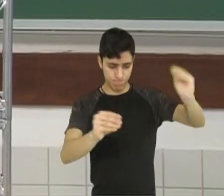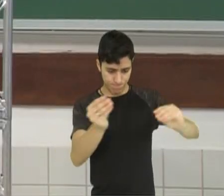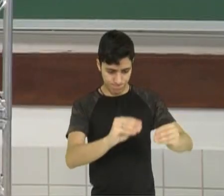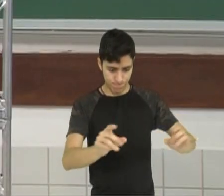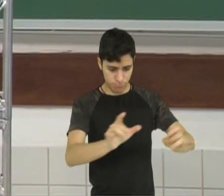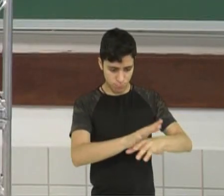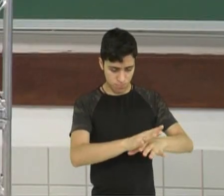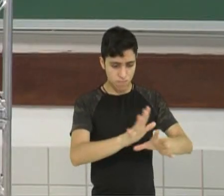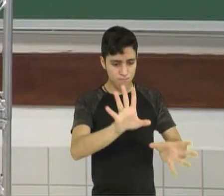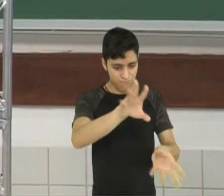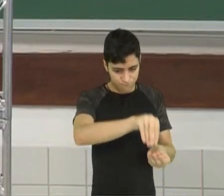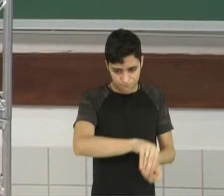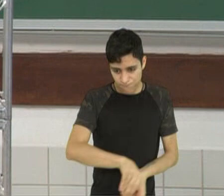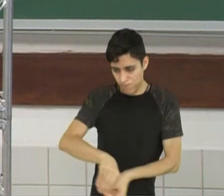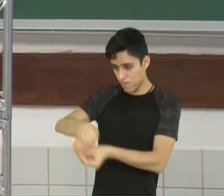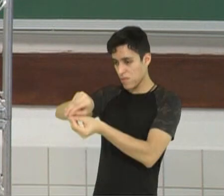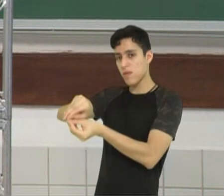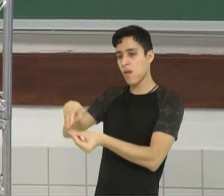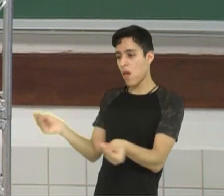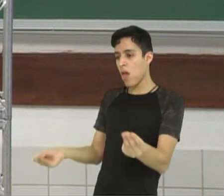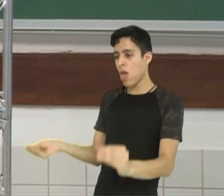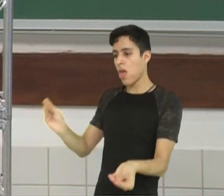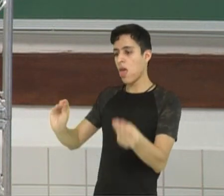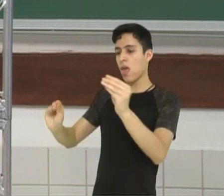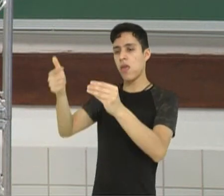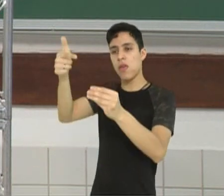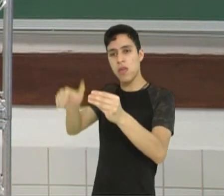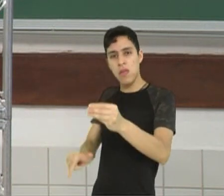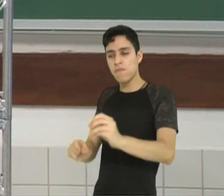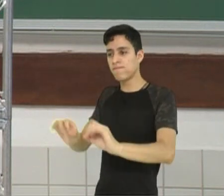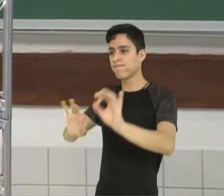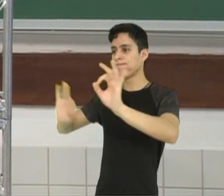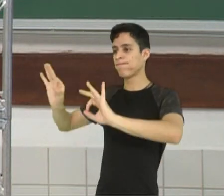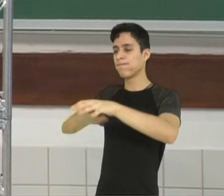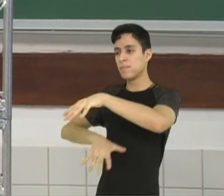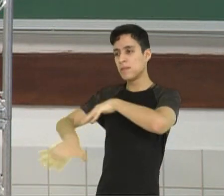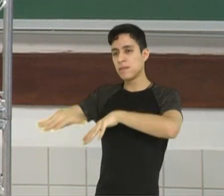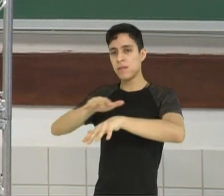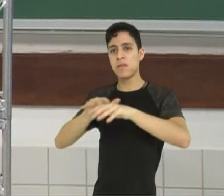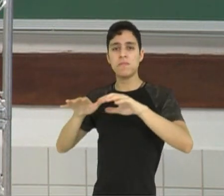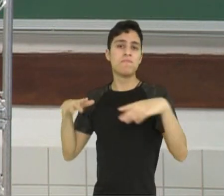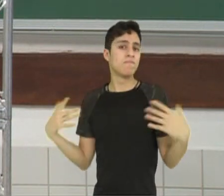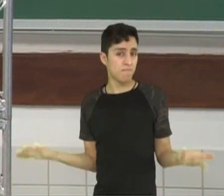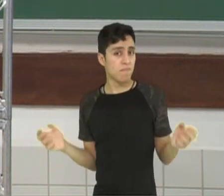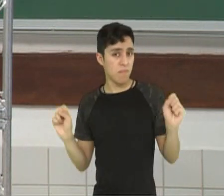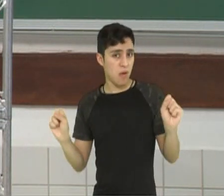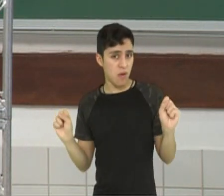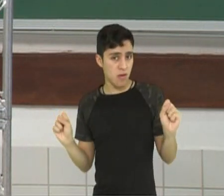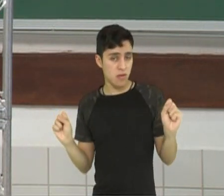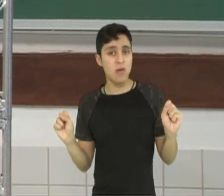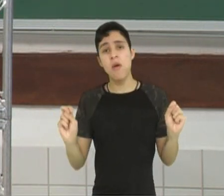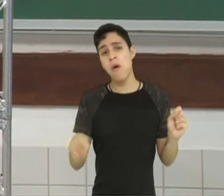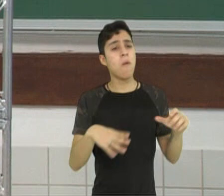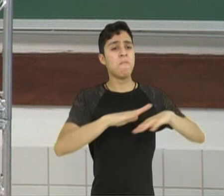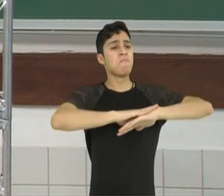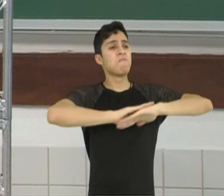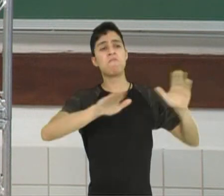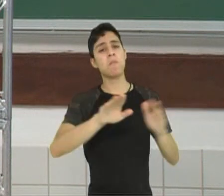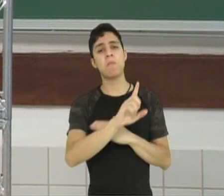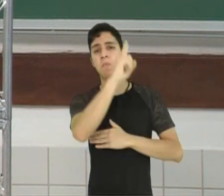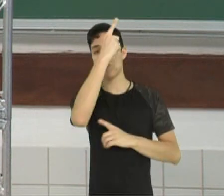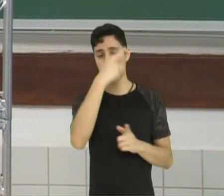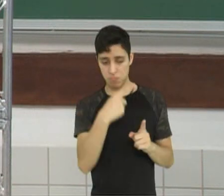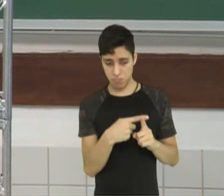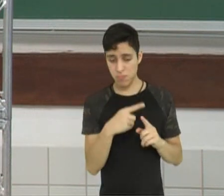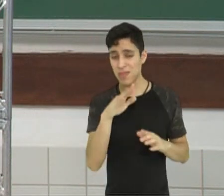Pode tirar essa instalação, levar para um outro ambiente ou simplesmente desmontar e ela não existir mais. Depende muito